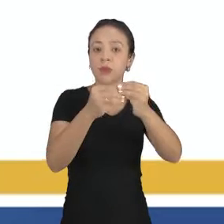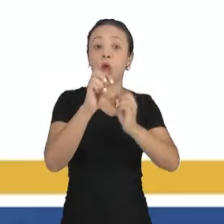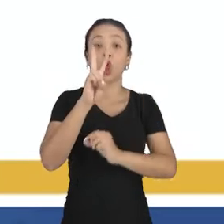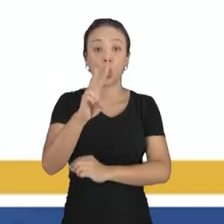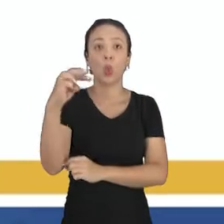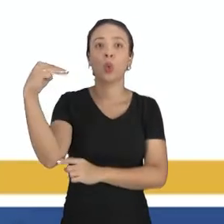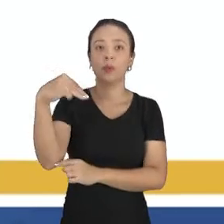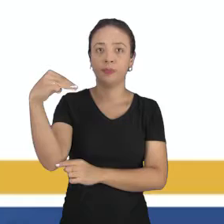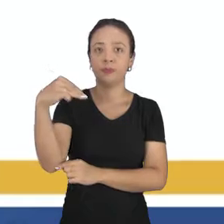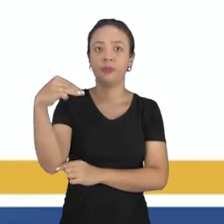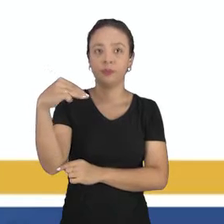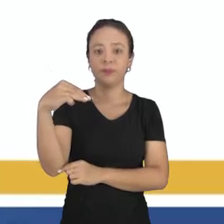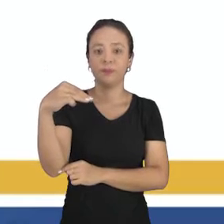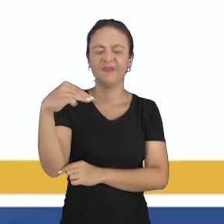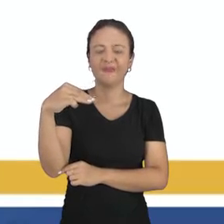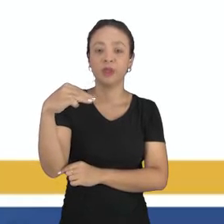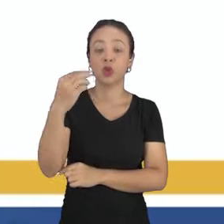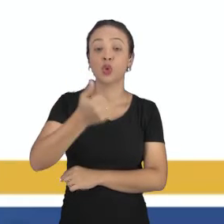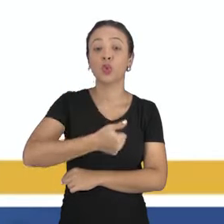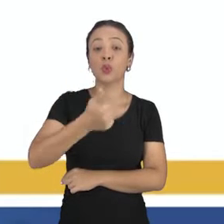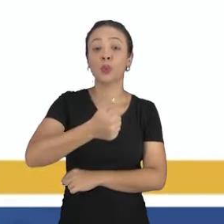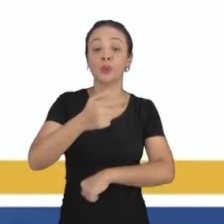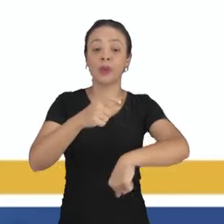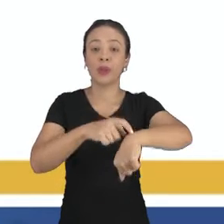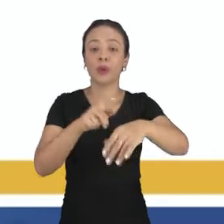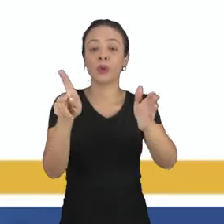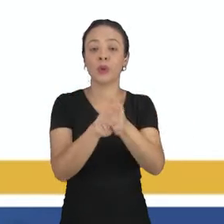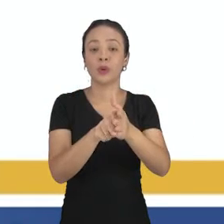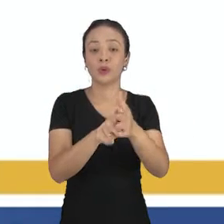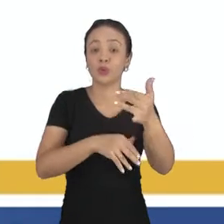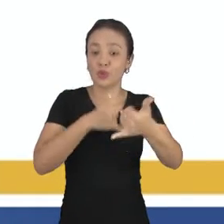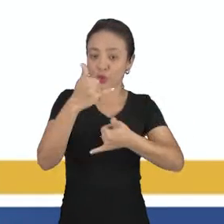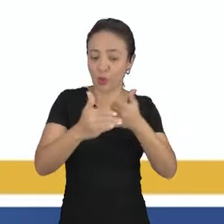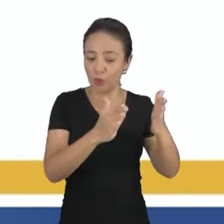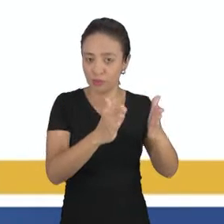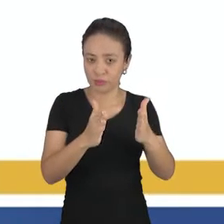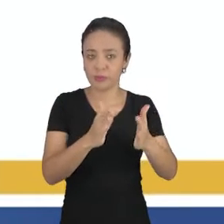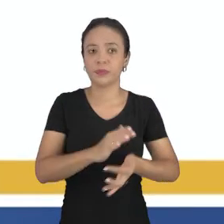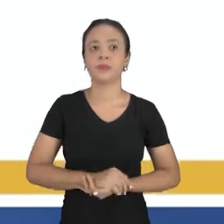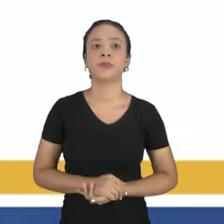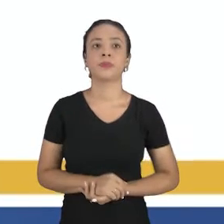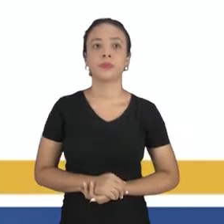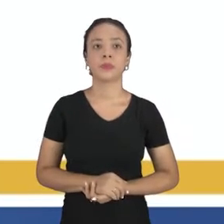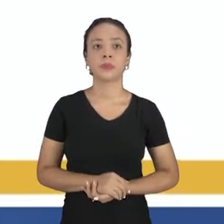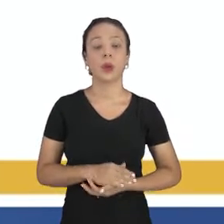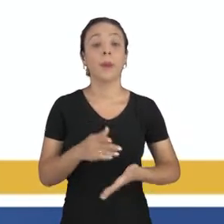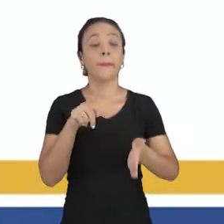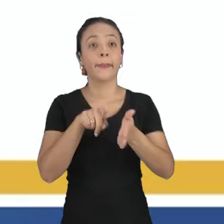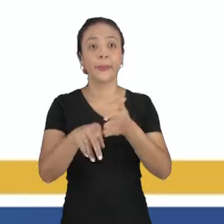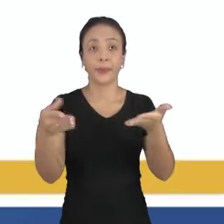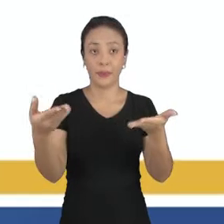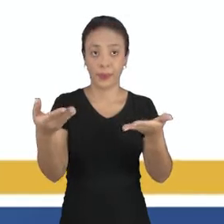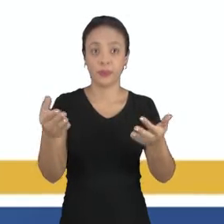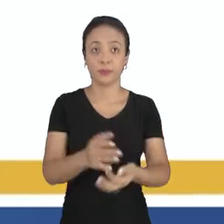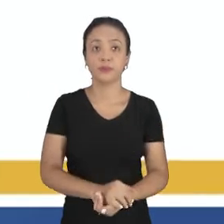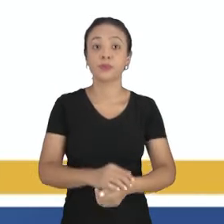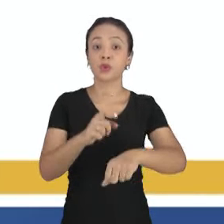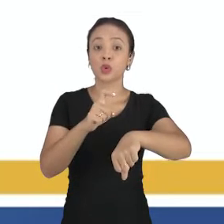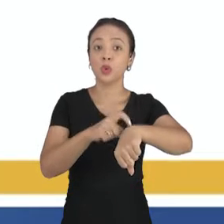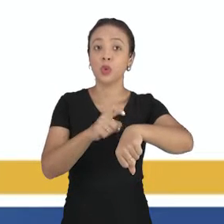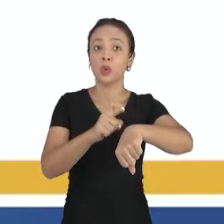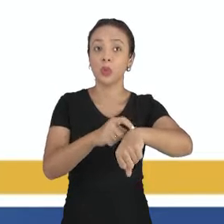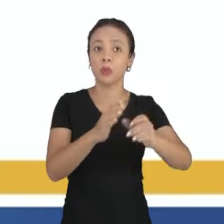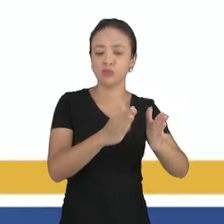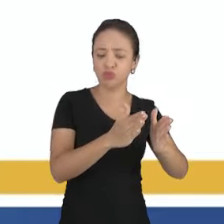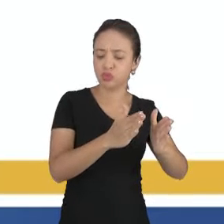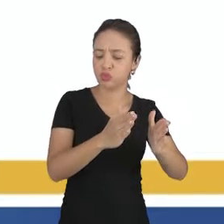dois minutos e a o primeiro tempo do jogo a pergunta o tempo